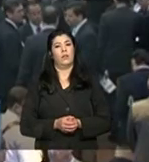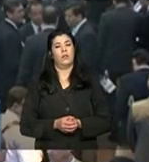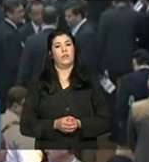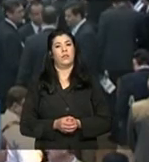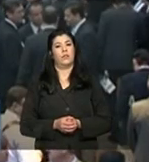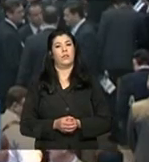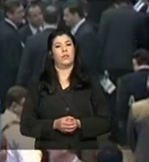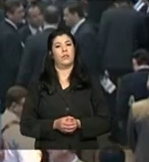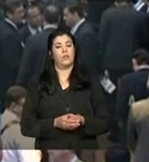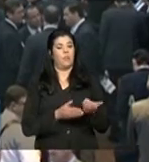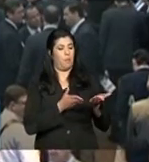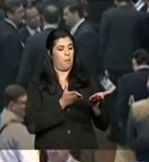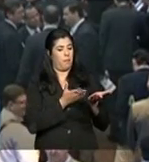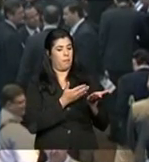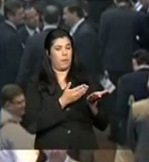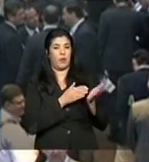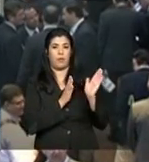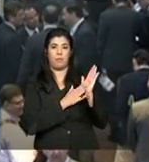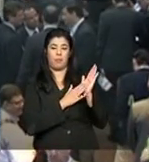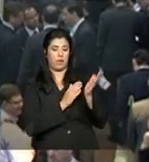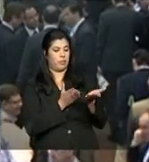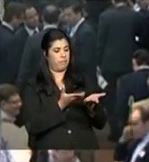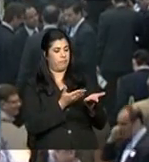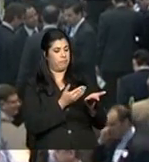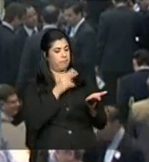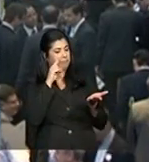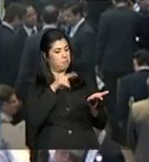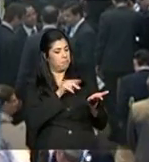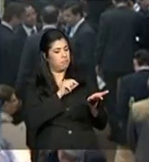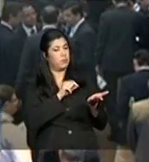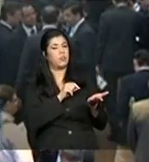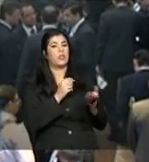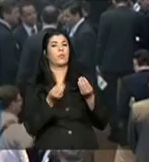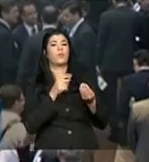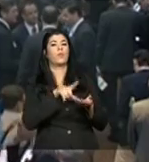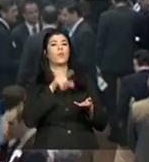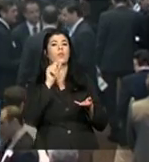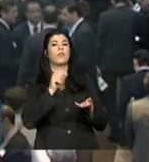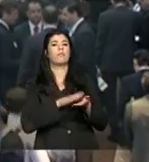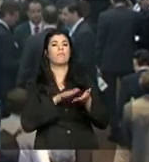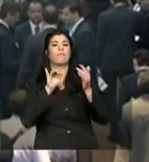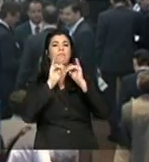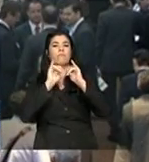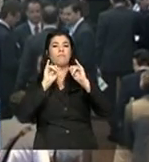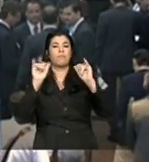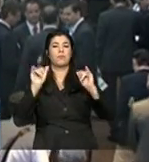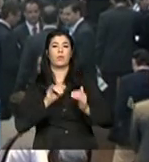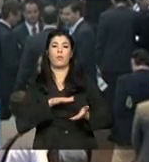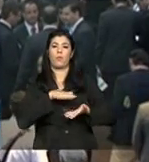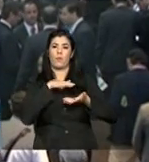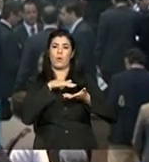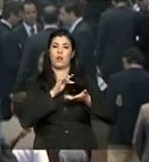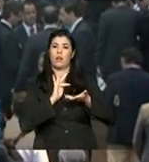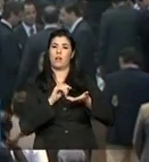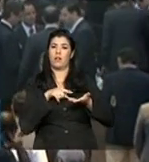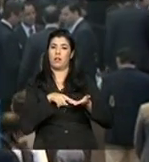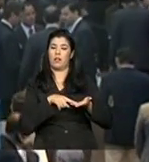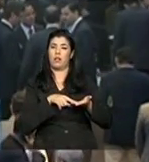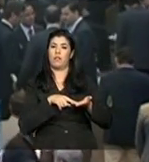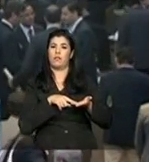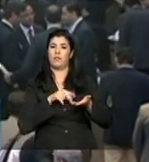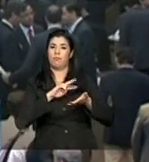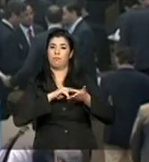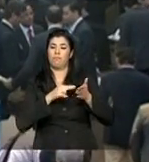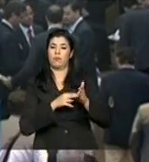sendo analisadas as propostas para essa linha de transmissão do lote F, que são 11 quilômetros